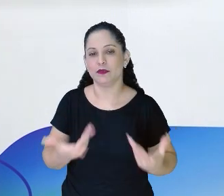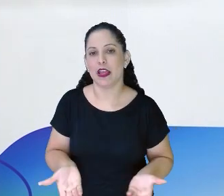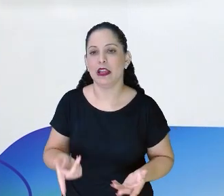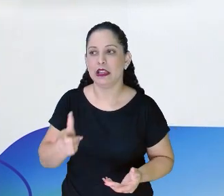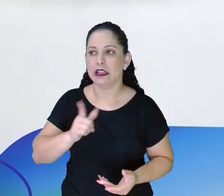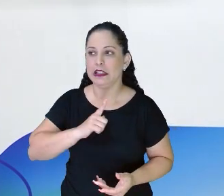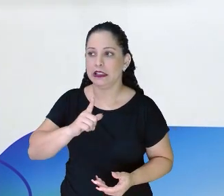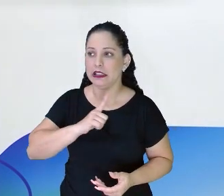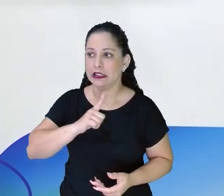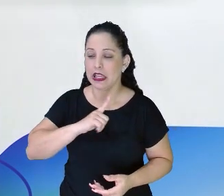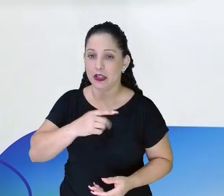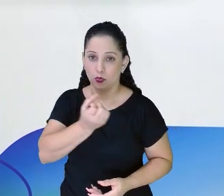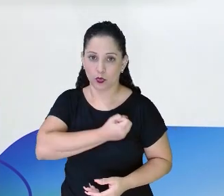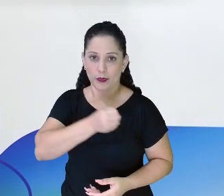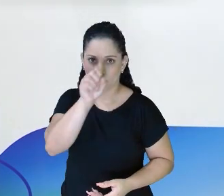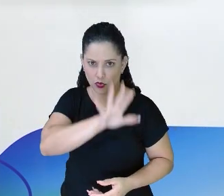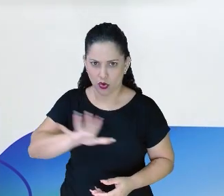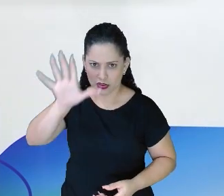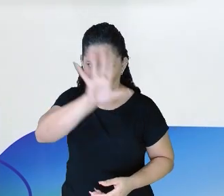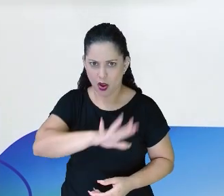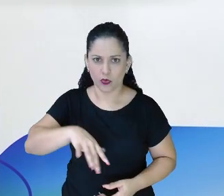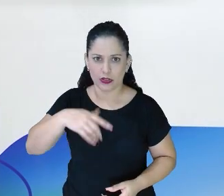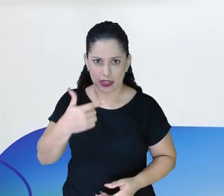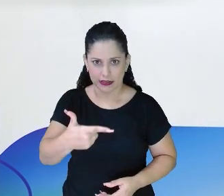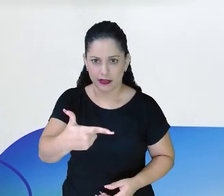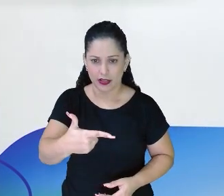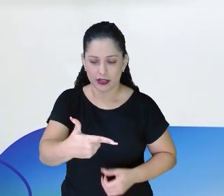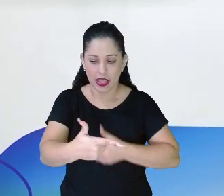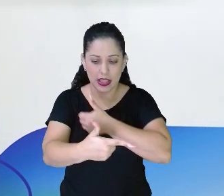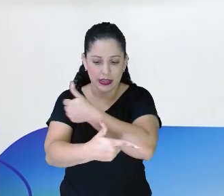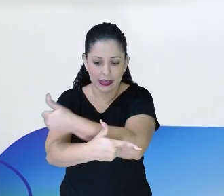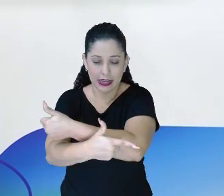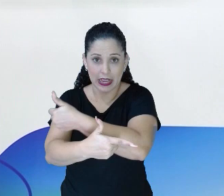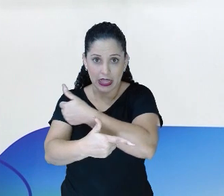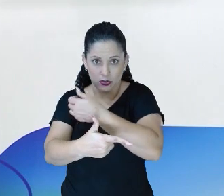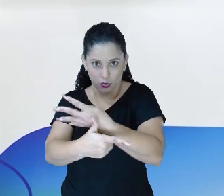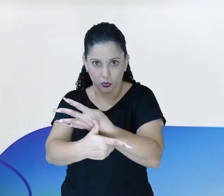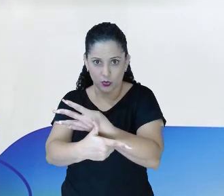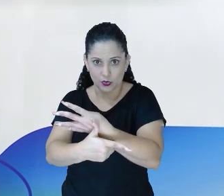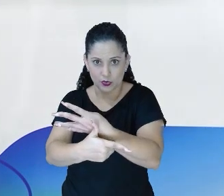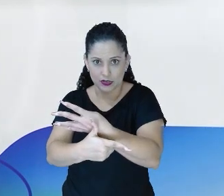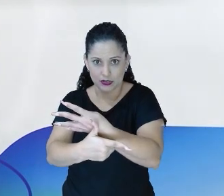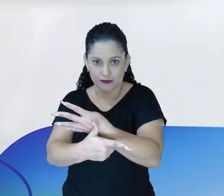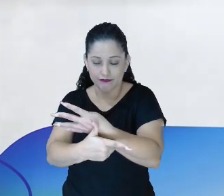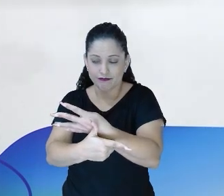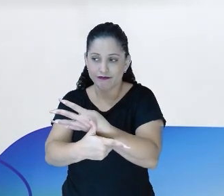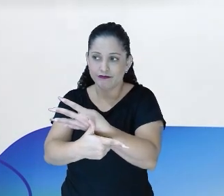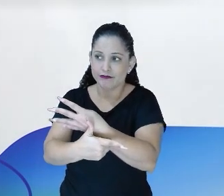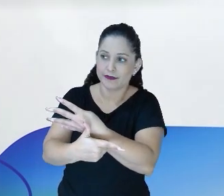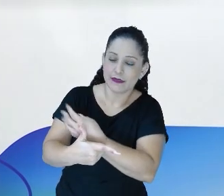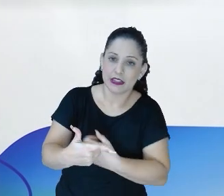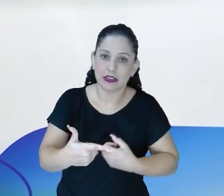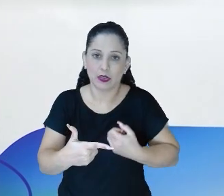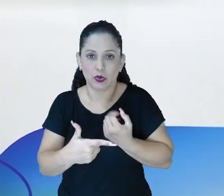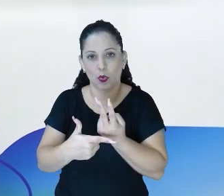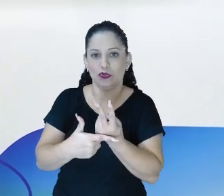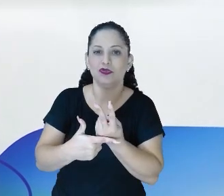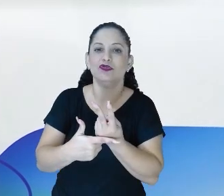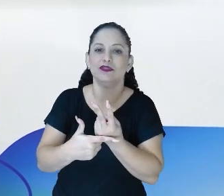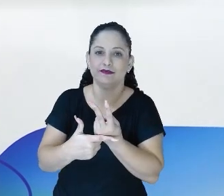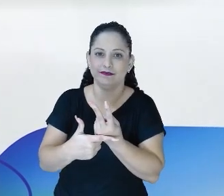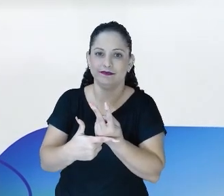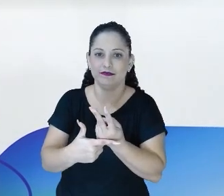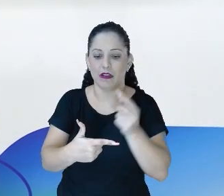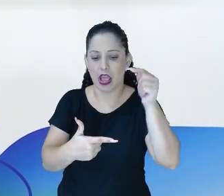dividendo vai ser o meu total de coisas que eu vou dividir. O divisor é por